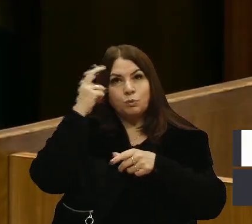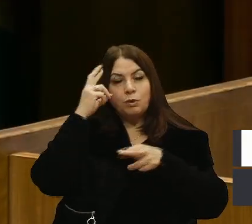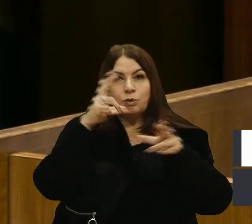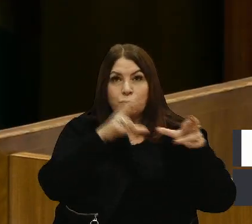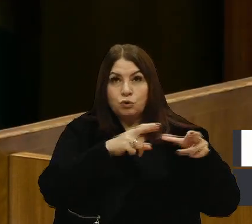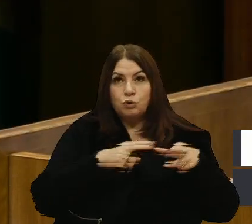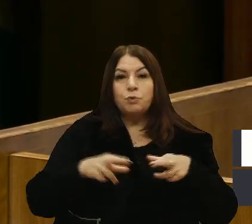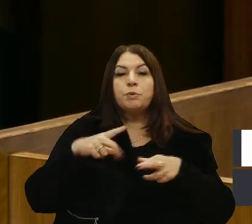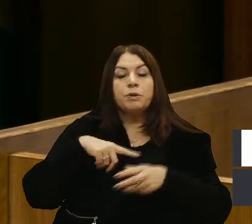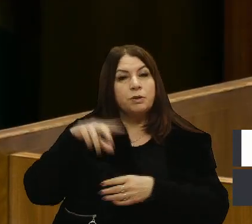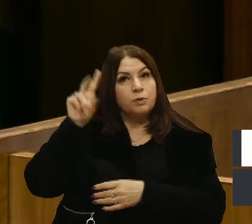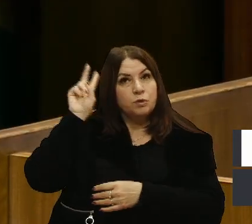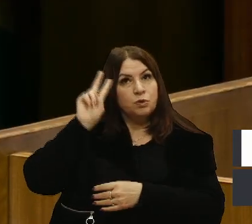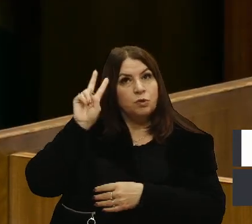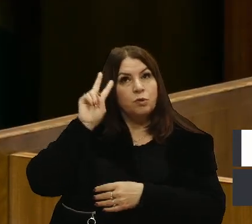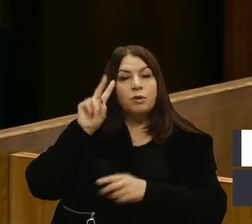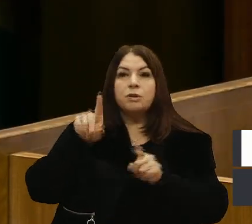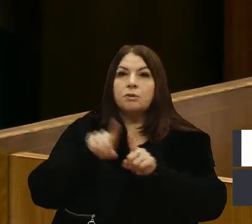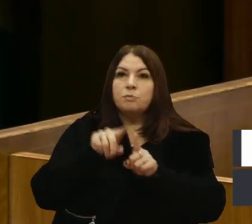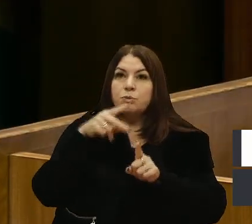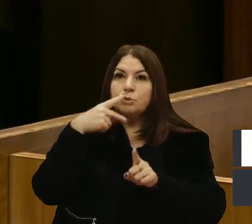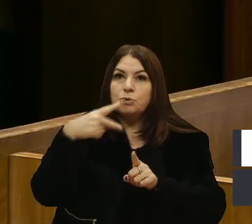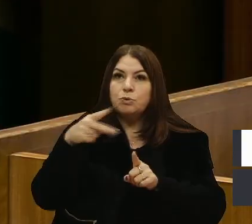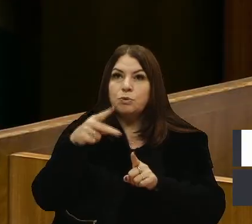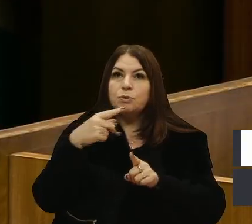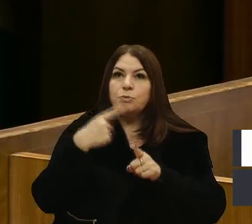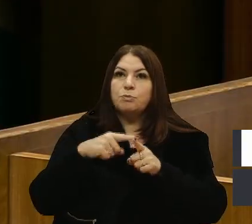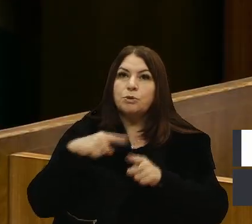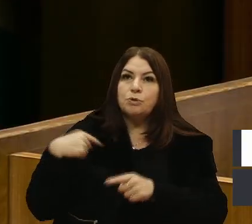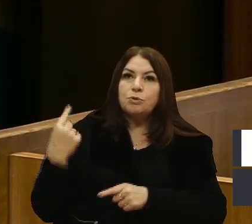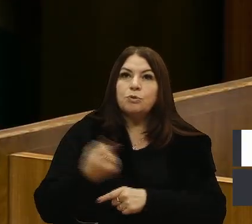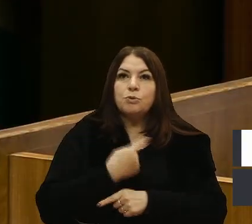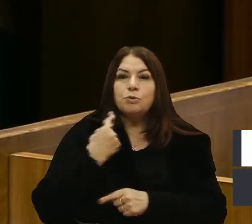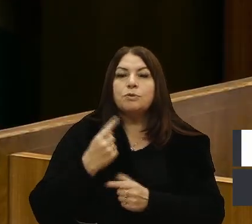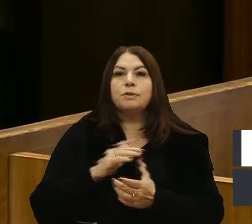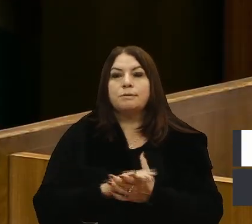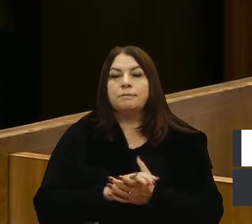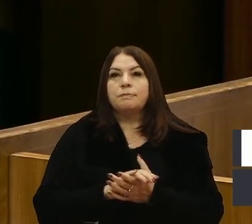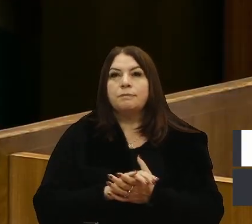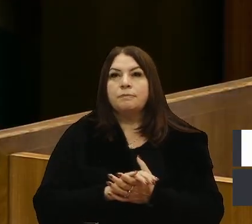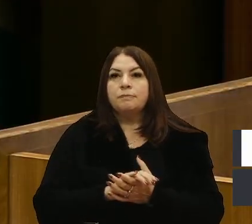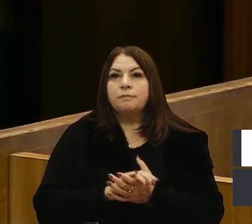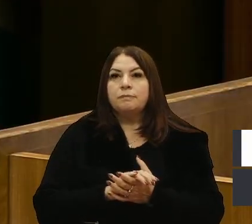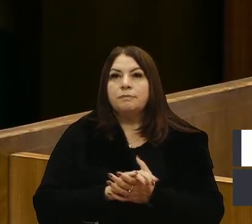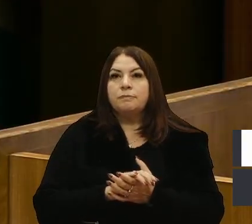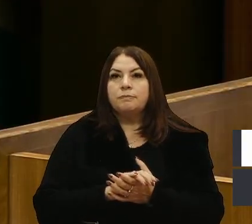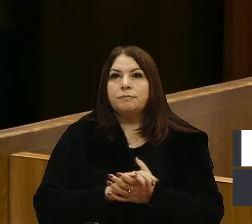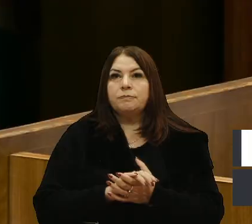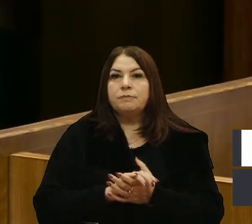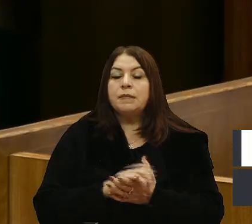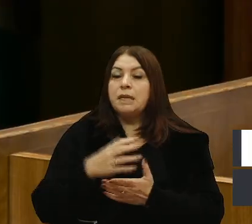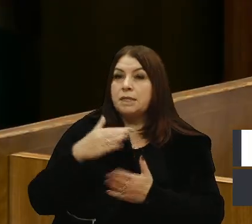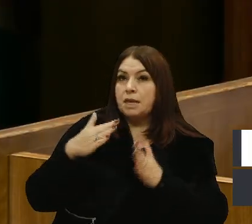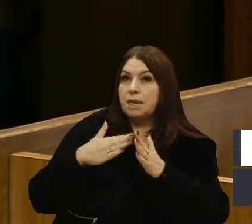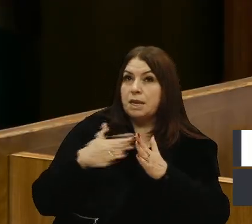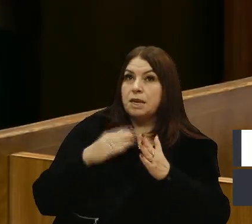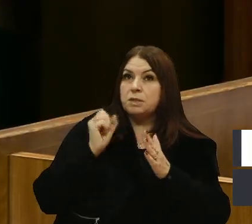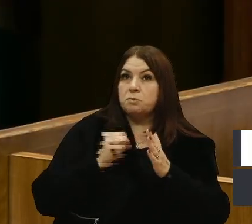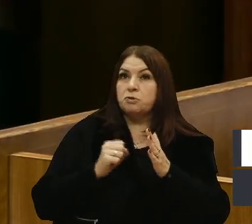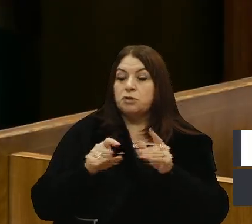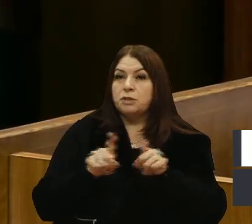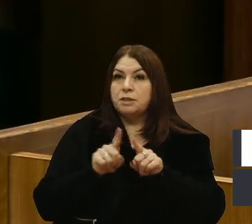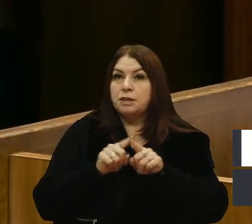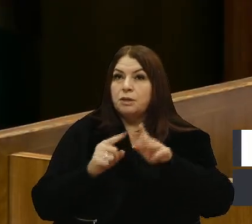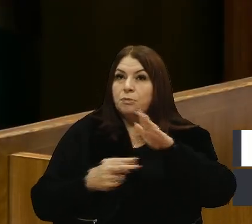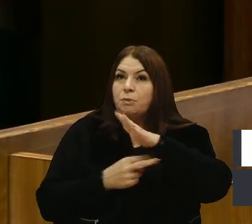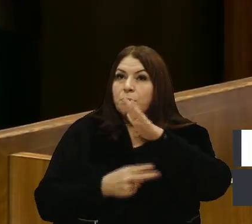que tem essa história como sua, porque ela é de todos nós. E se desta casa puder surgir uma ponte para